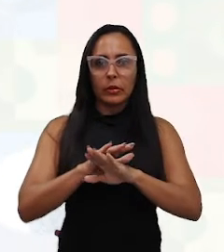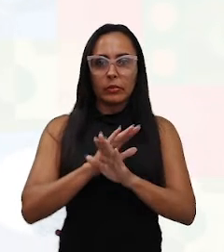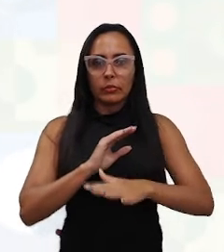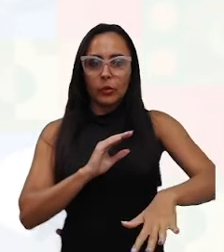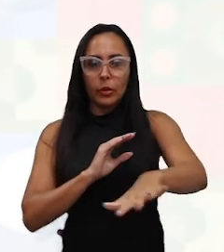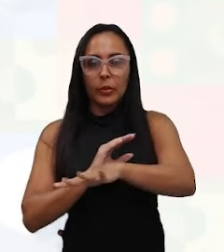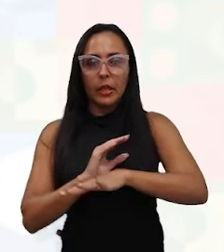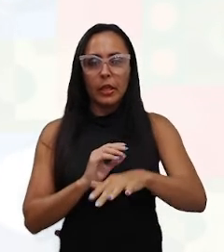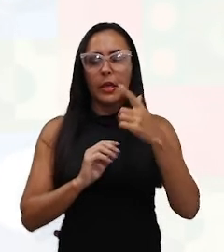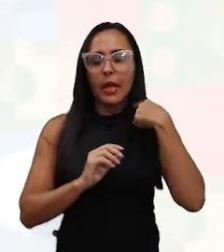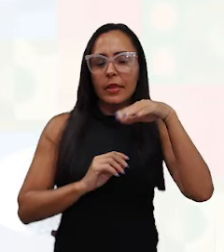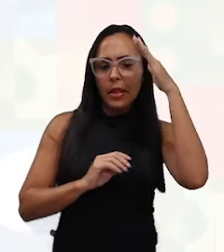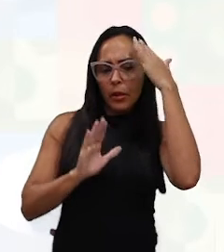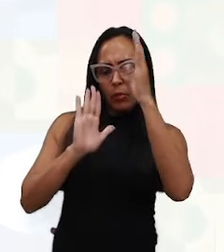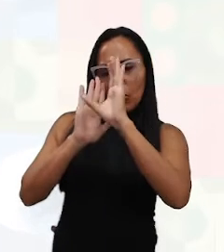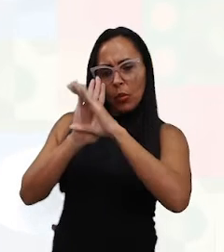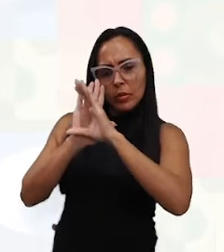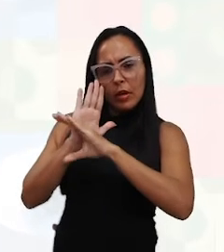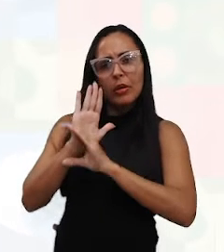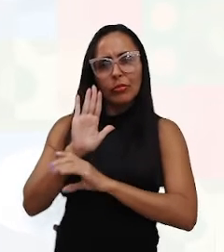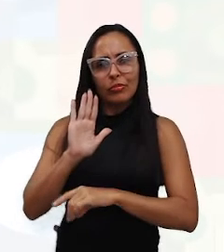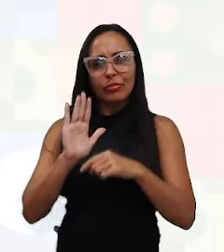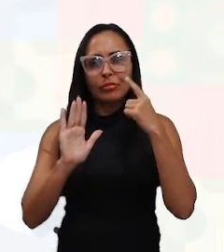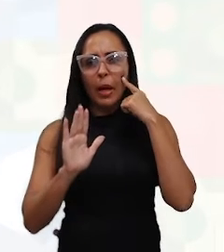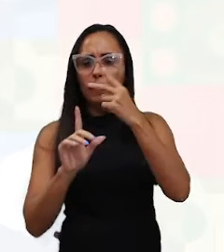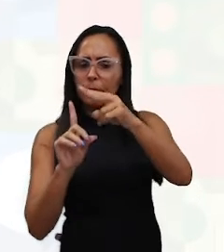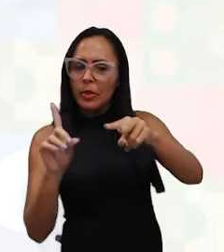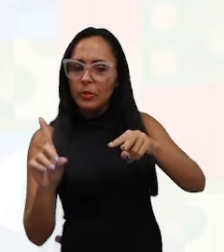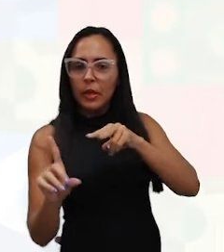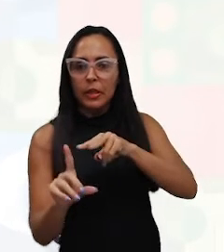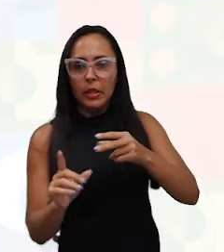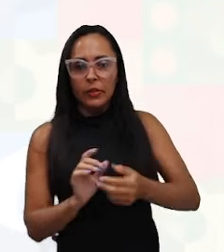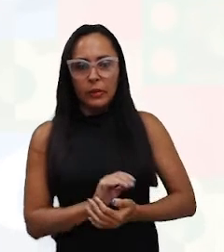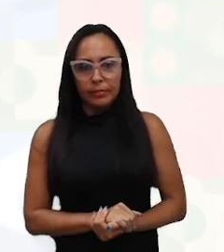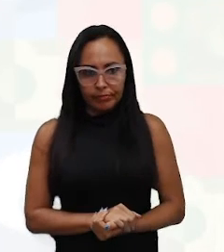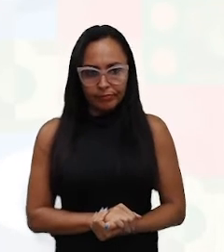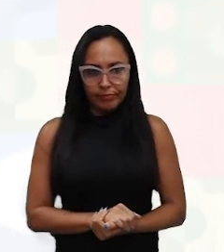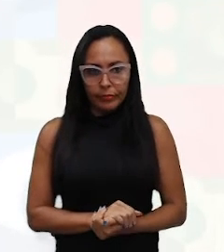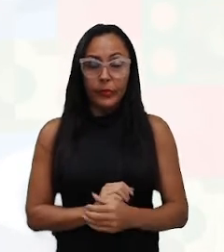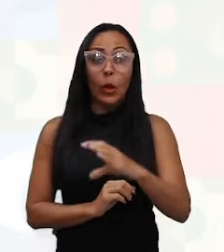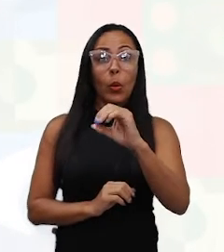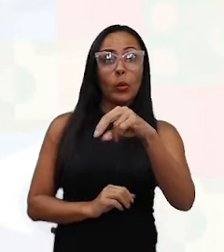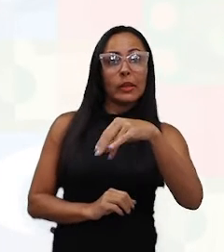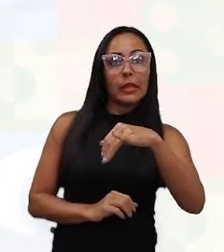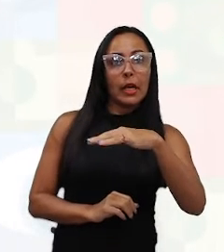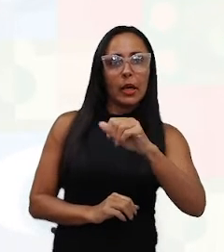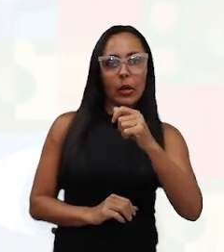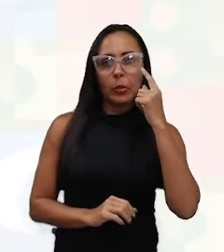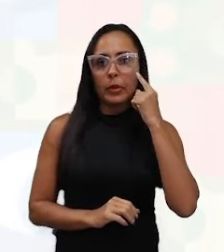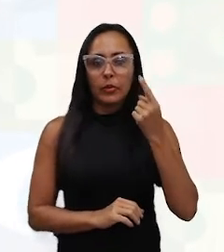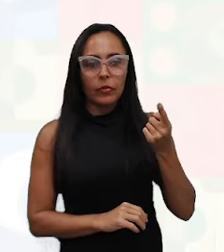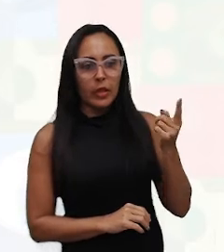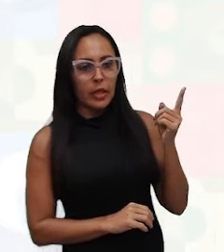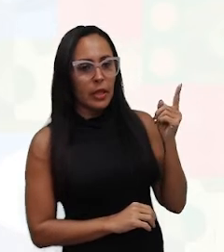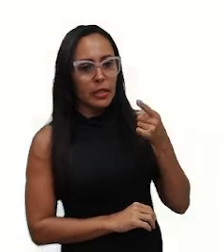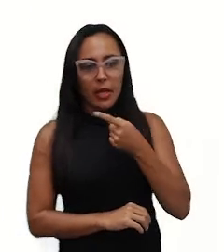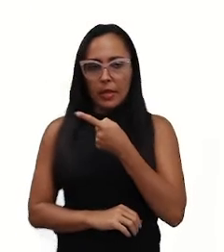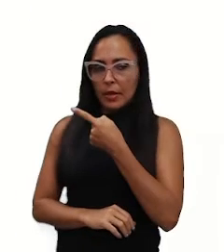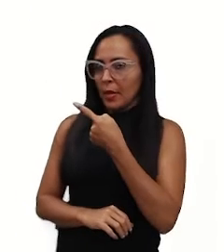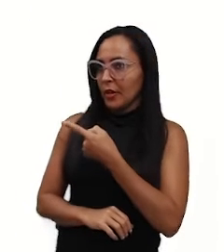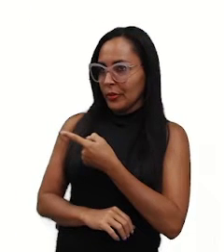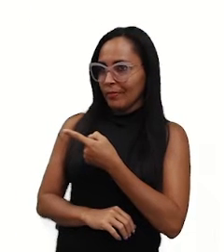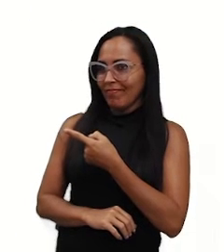Primeiro, entender o conceito da perspectiva cônica. A perspectiva cônica, como podemos ver na imagem, é um método